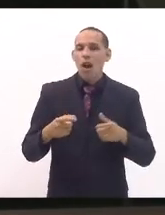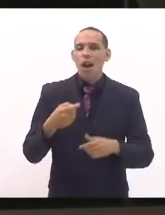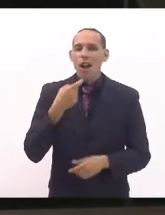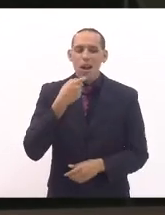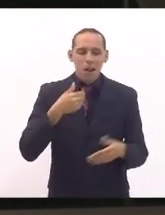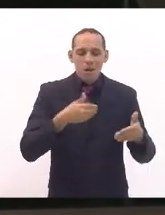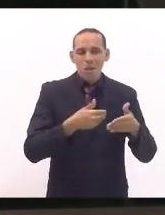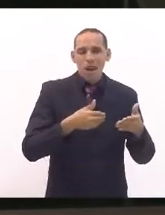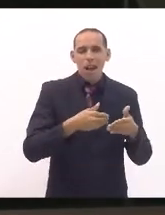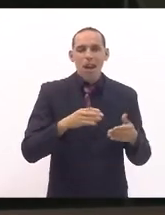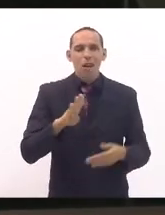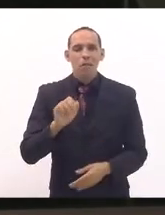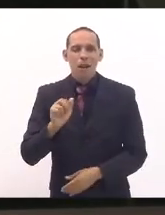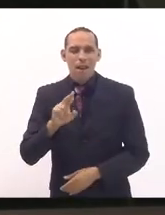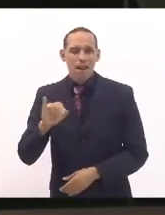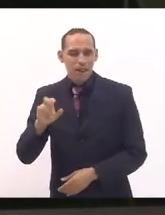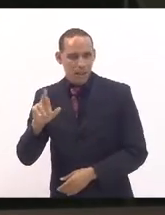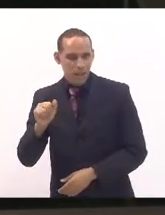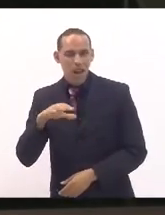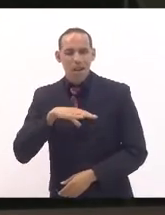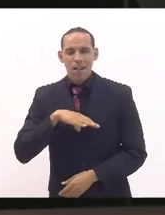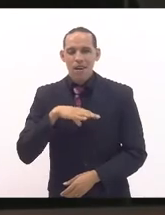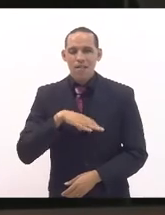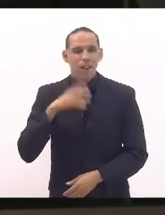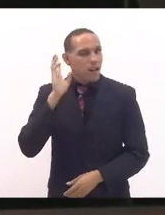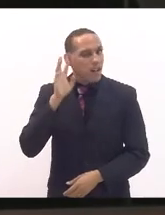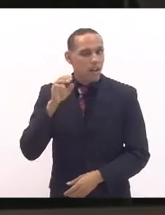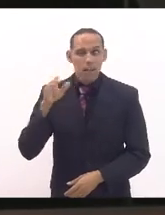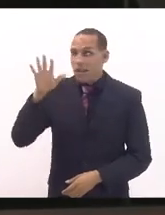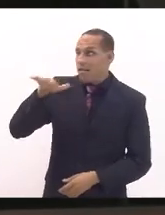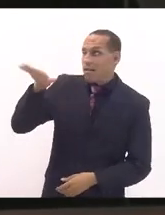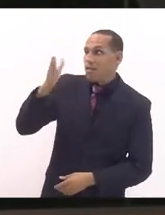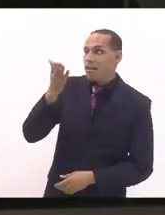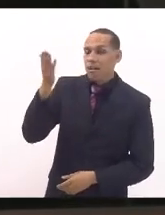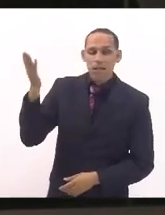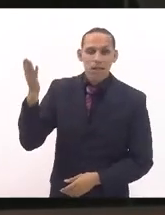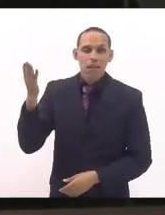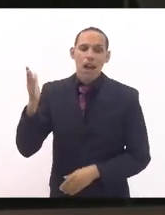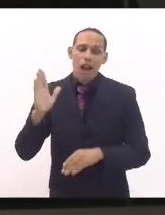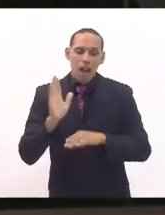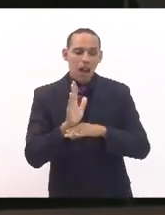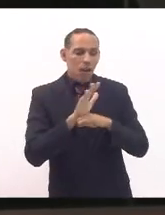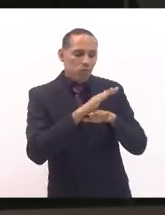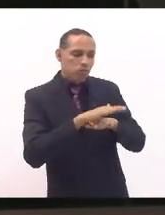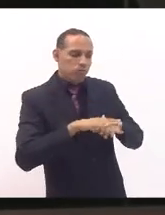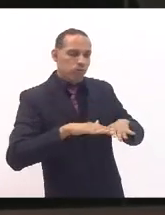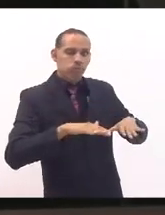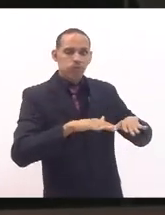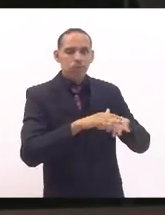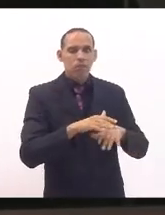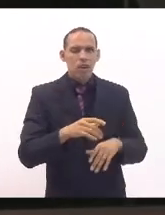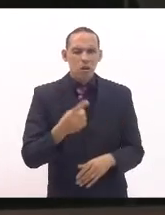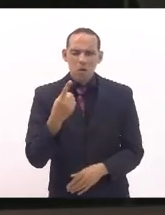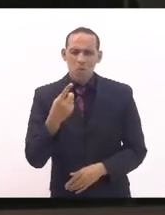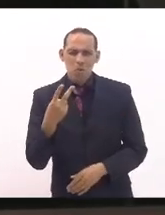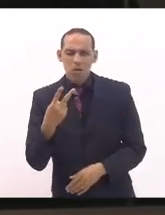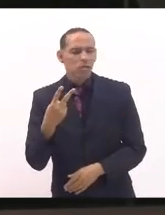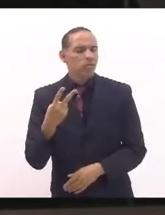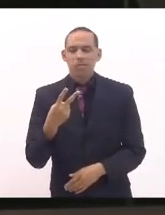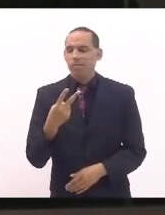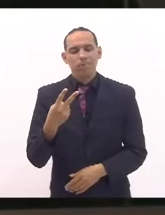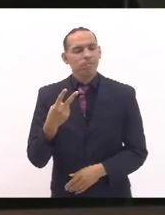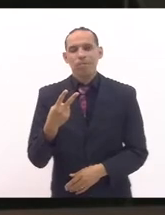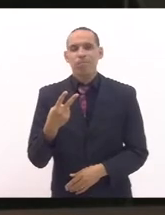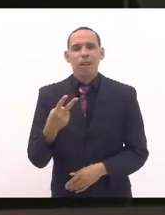do Vasco, as torcidas ali têm uma atuação direta na Barreira do Vasco. Não é uma, não é duas, mas são